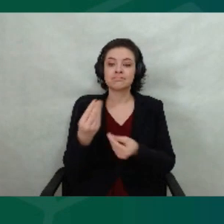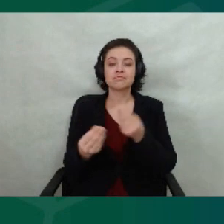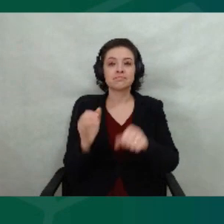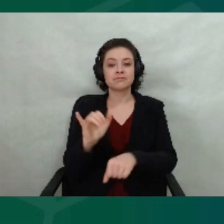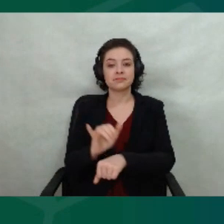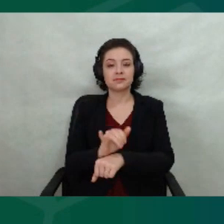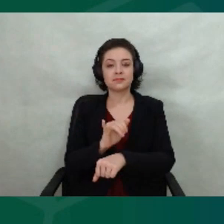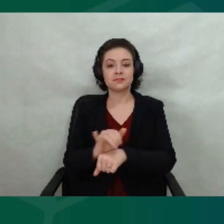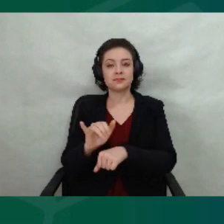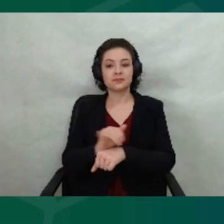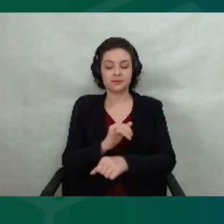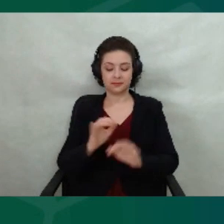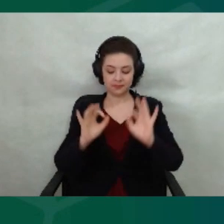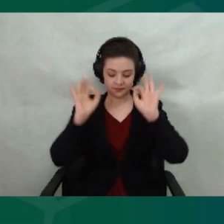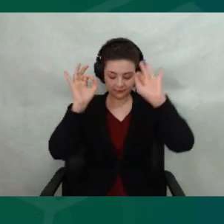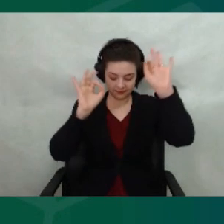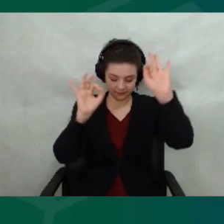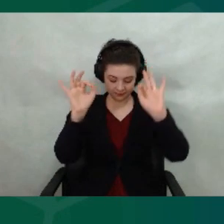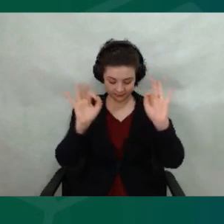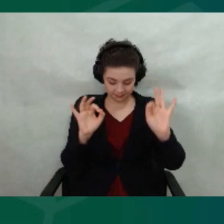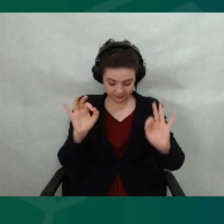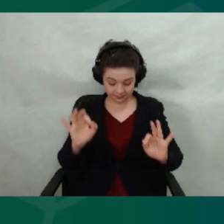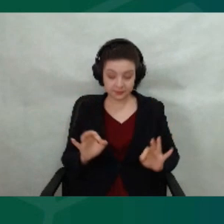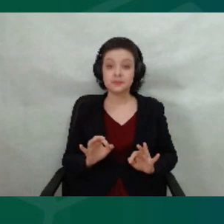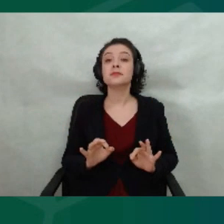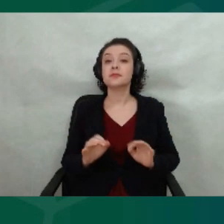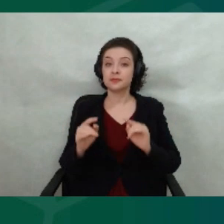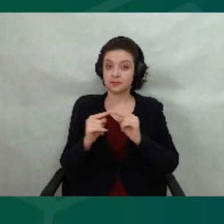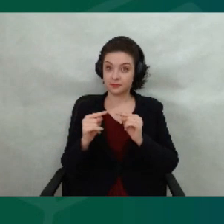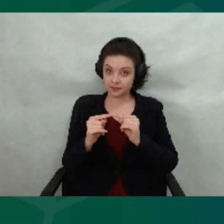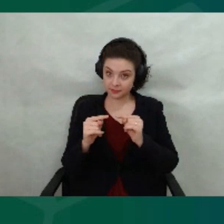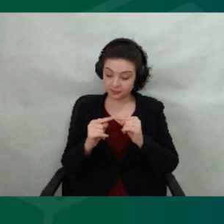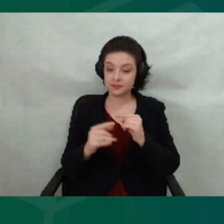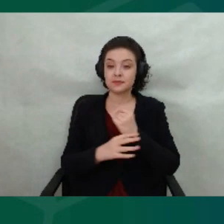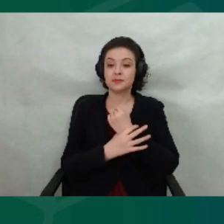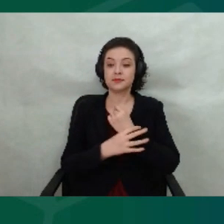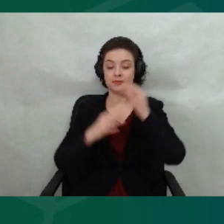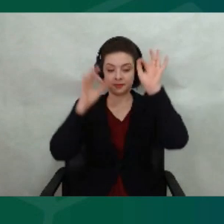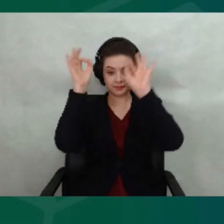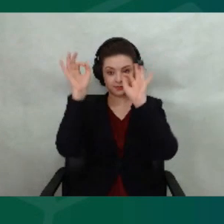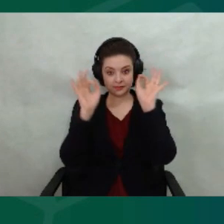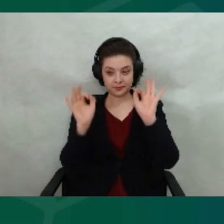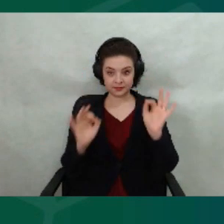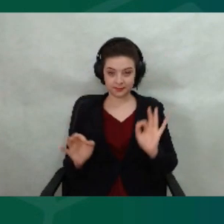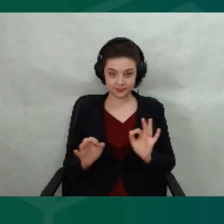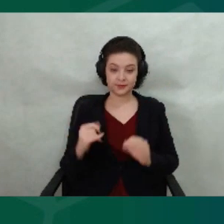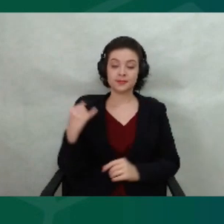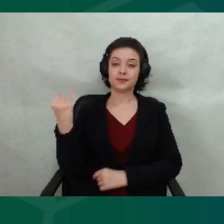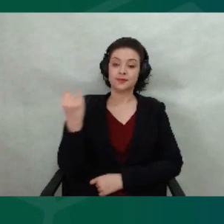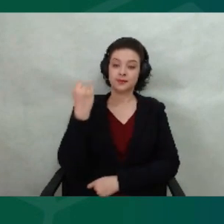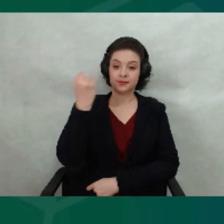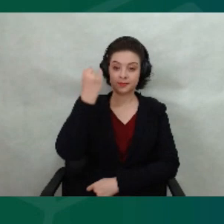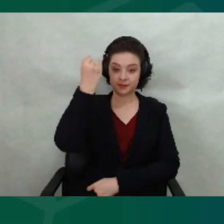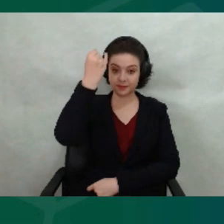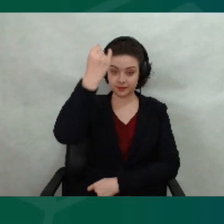algumas ações de biossegurança, da paramentação, essa importância da paramentação. Aqui